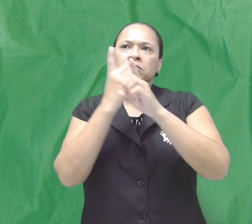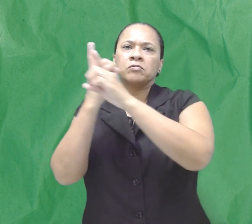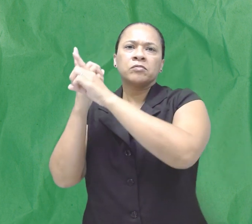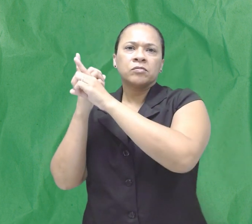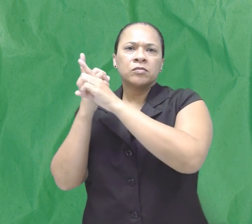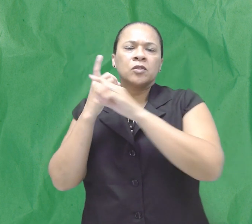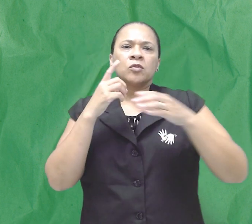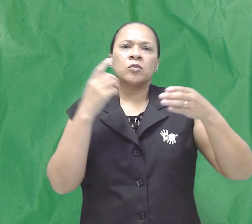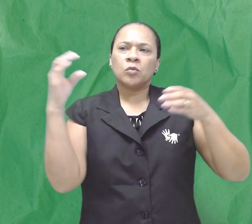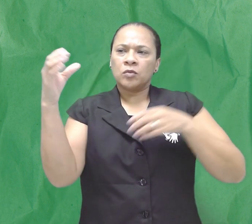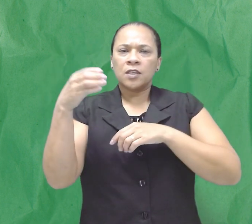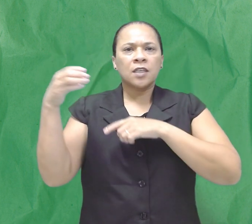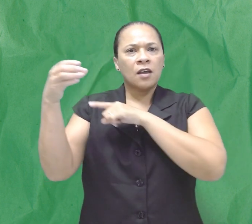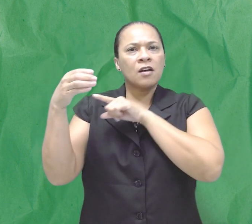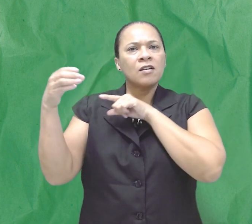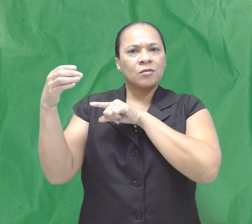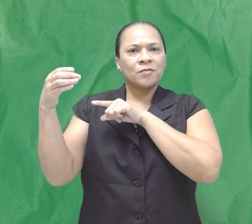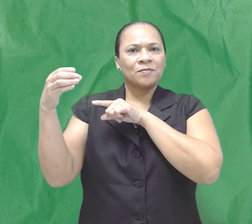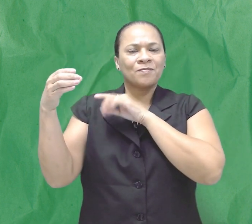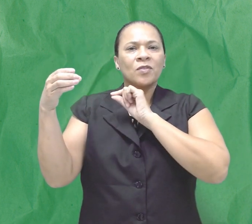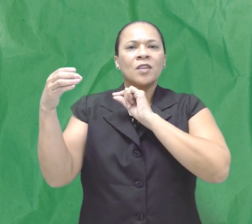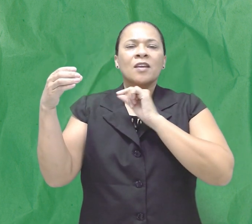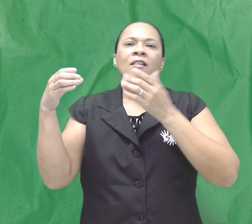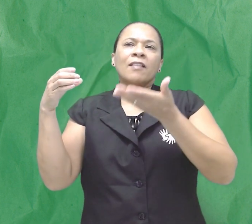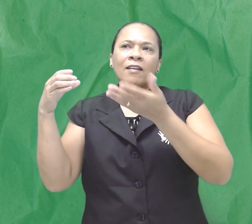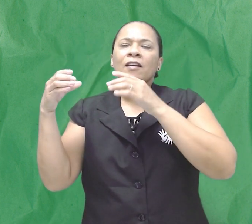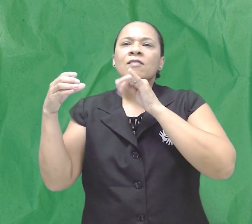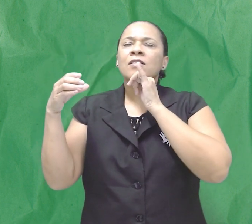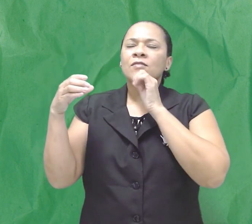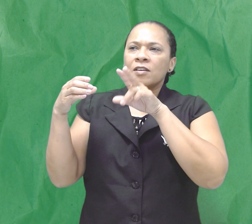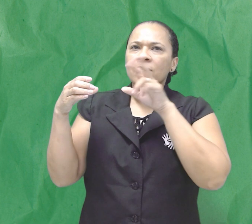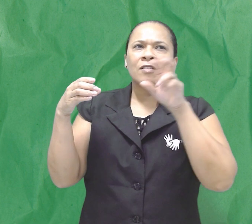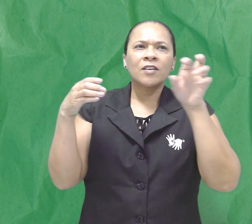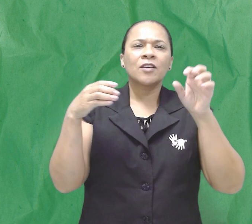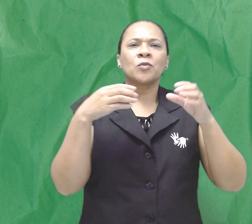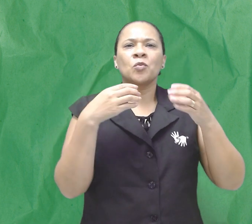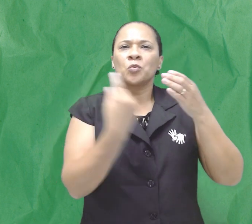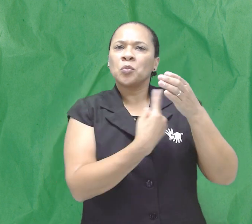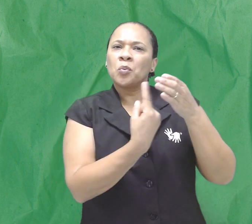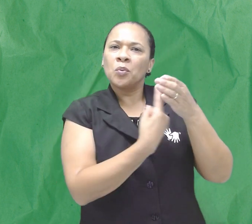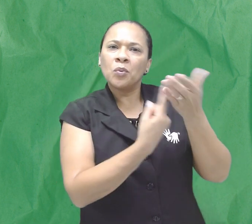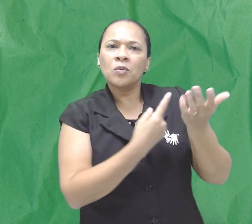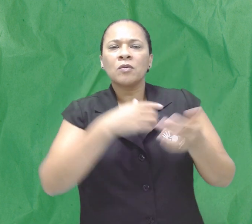encontrarmos soluções, por exemplo, ao preparar sucos, um refrigerante,